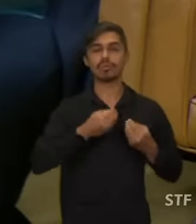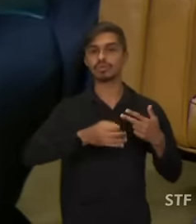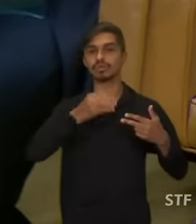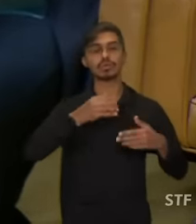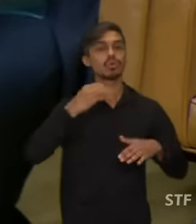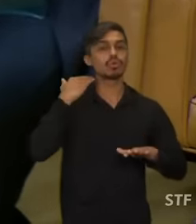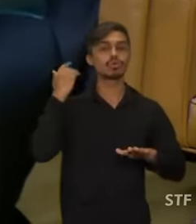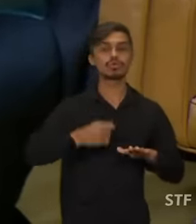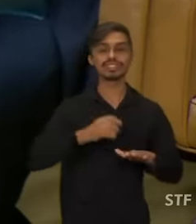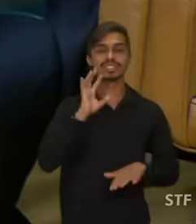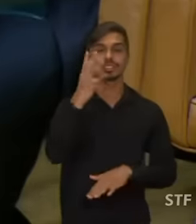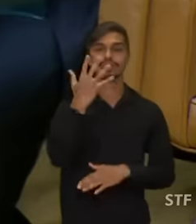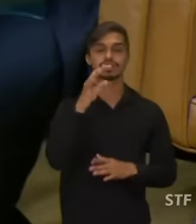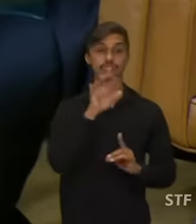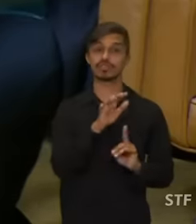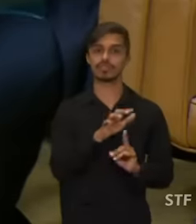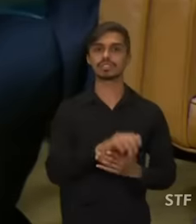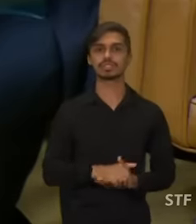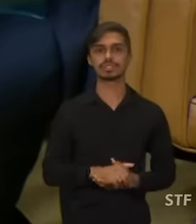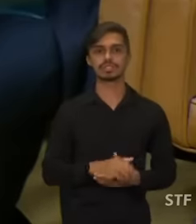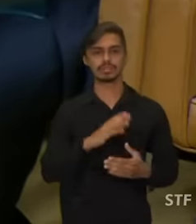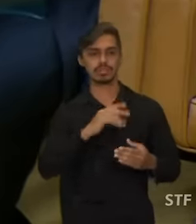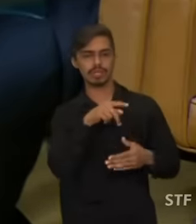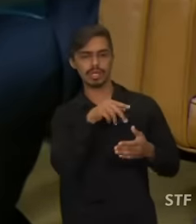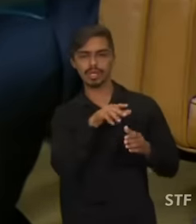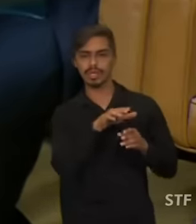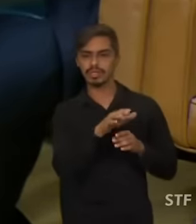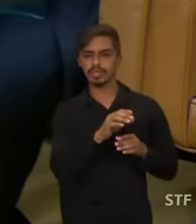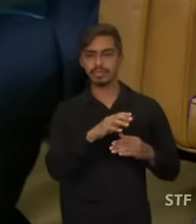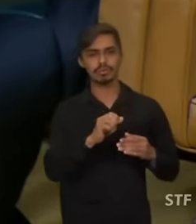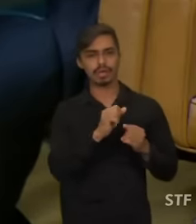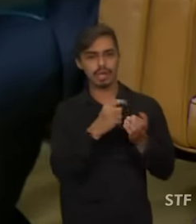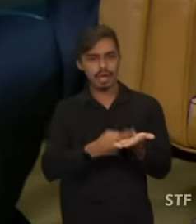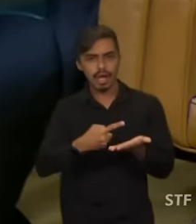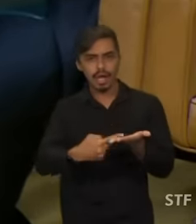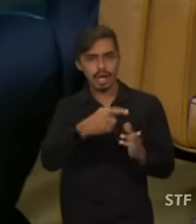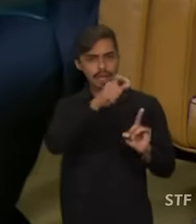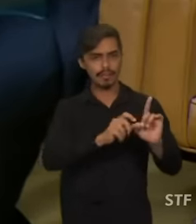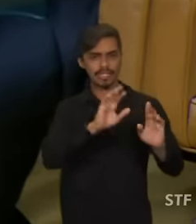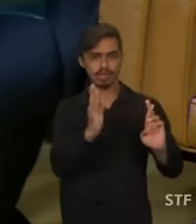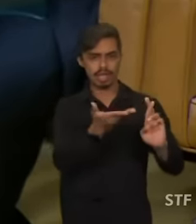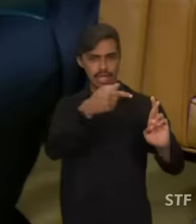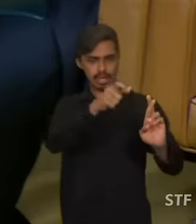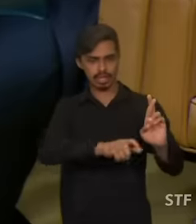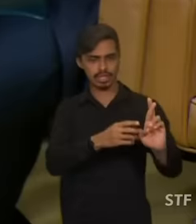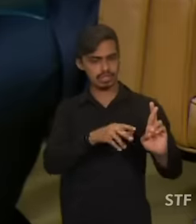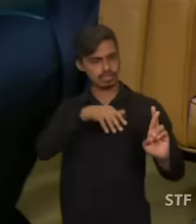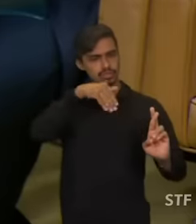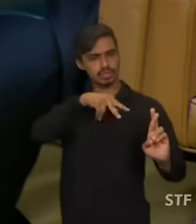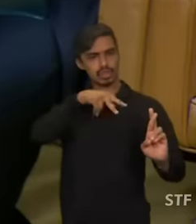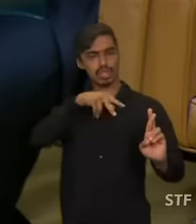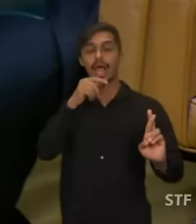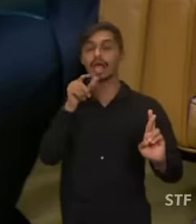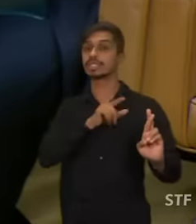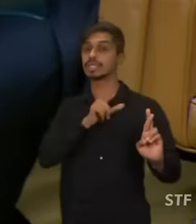seja, ou mesmo em uma audiência de instrução, que aquela pessoa, aquele réu, né, aquele acusado que está diante dele, padece aí